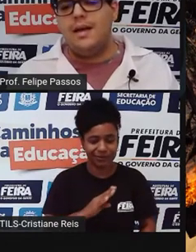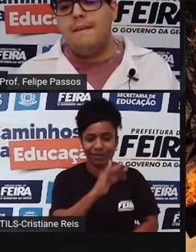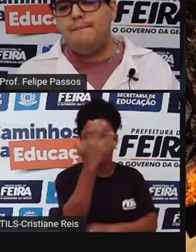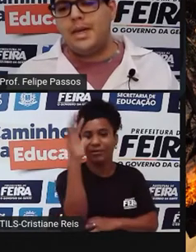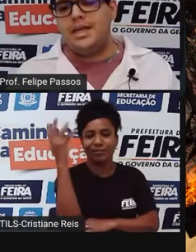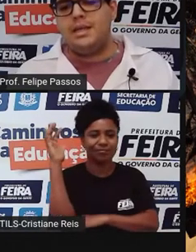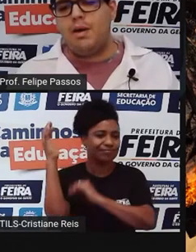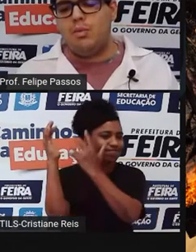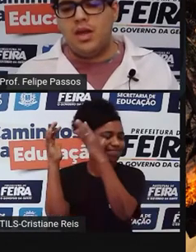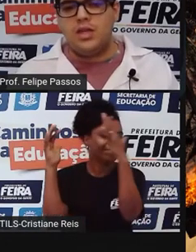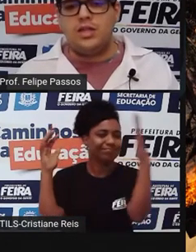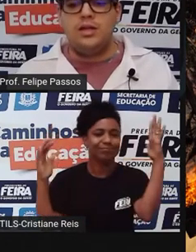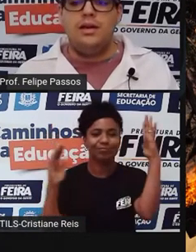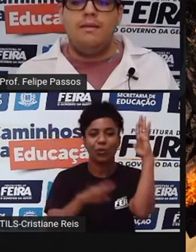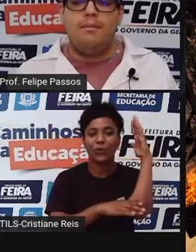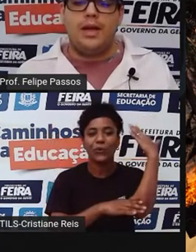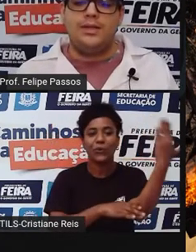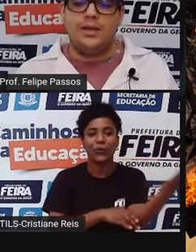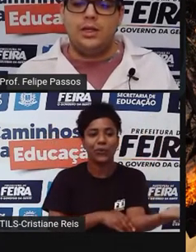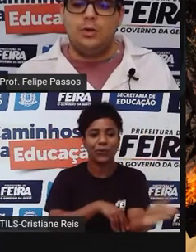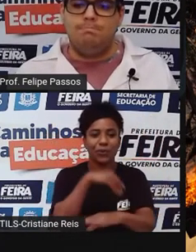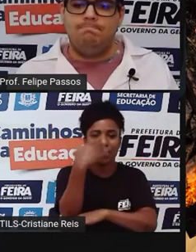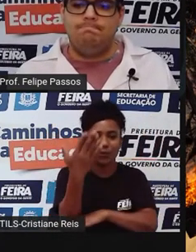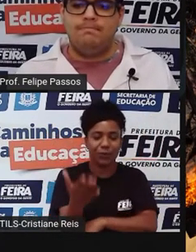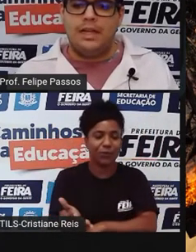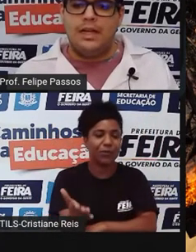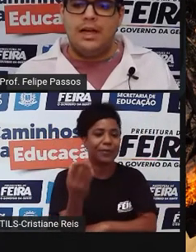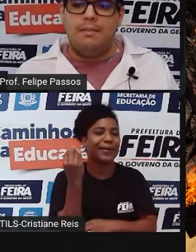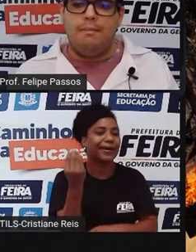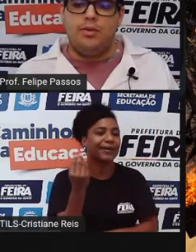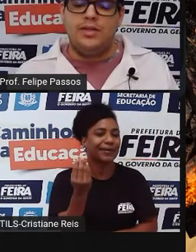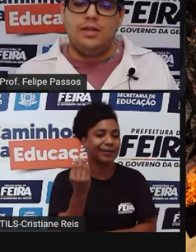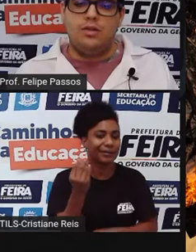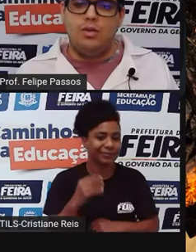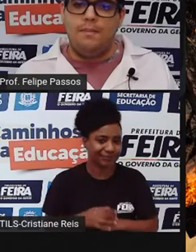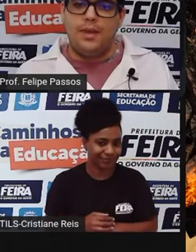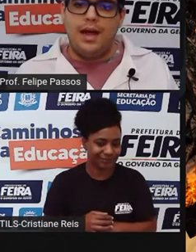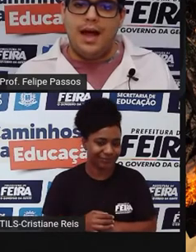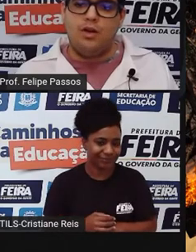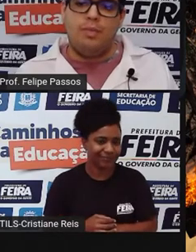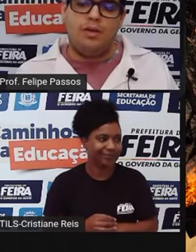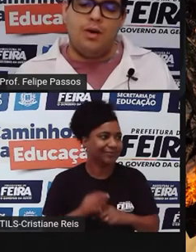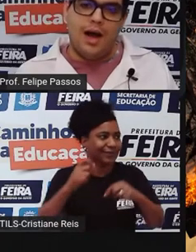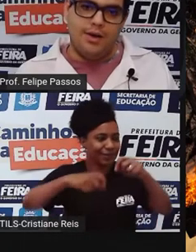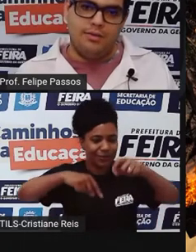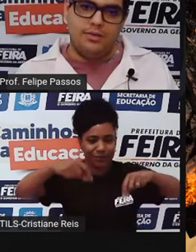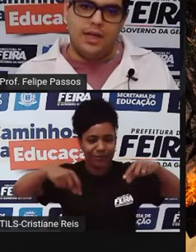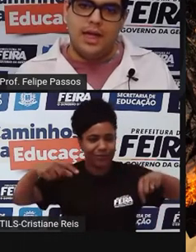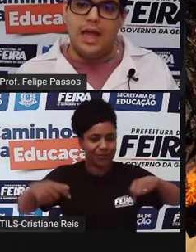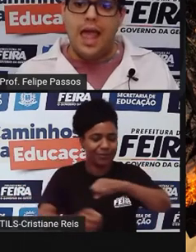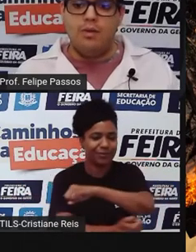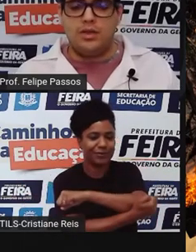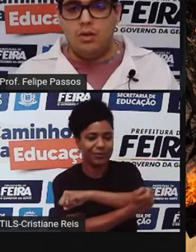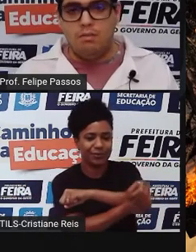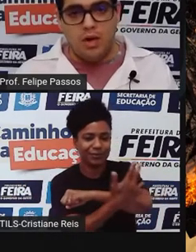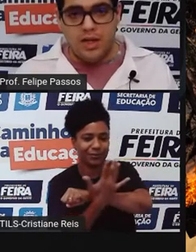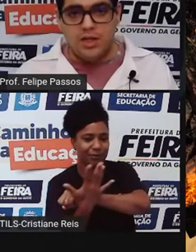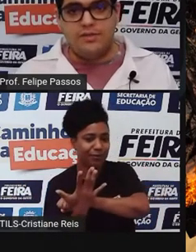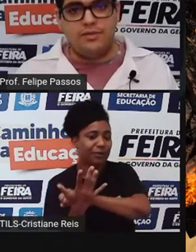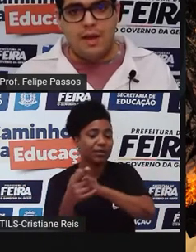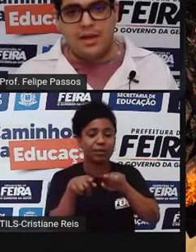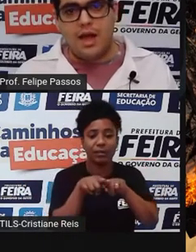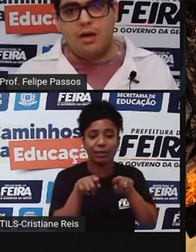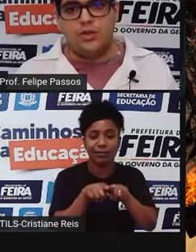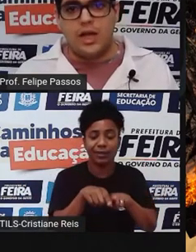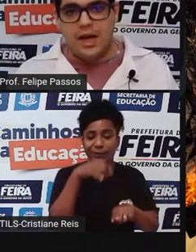florestas, principalmente para isso aqui, ó, para o setor agropecuário, né? É um setor